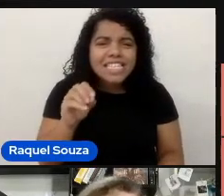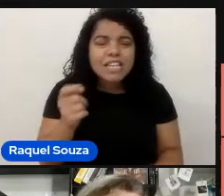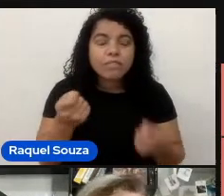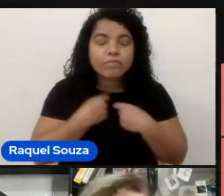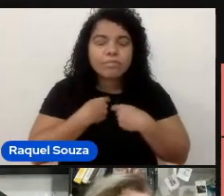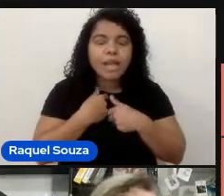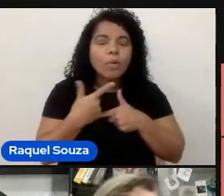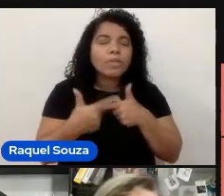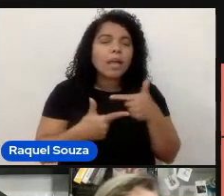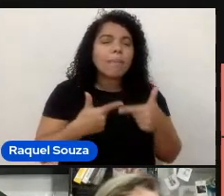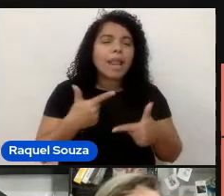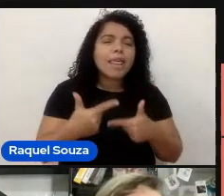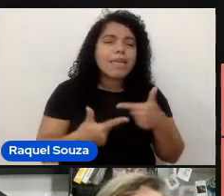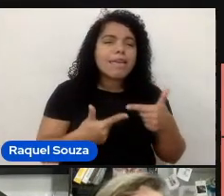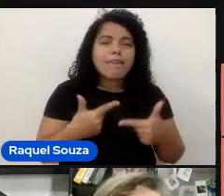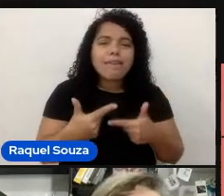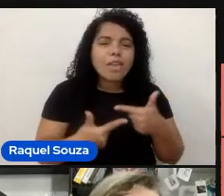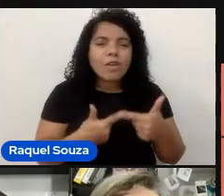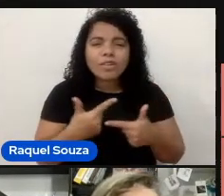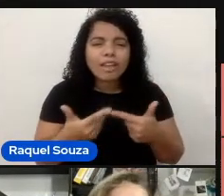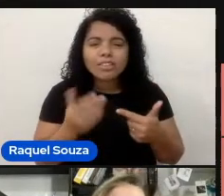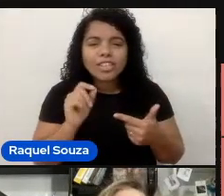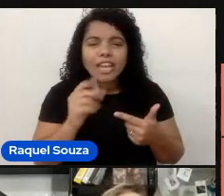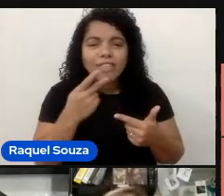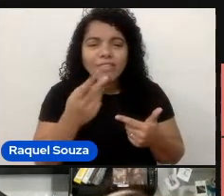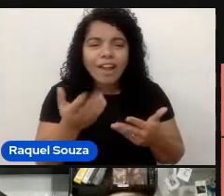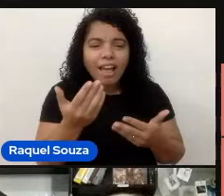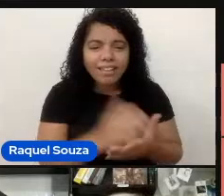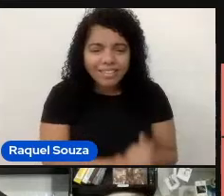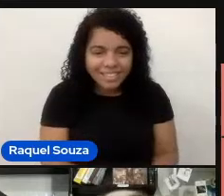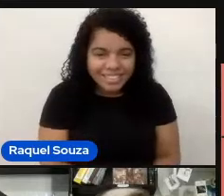tão grande. Quem vem aí falar pra gente?